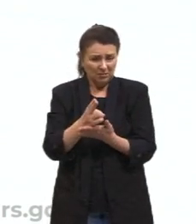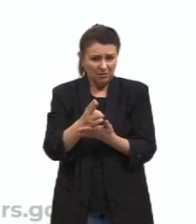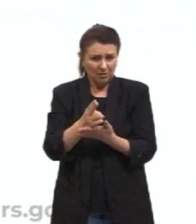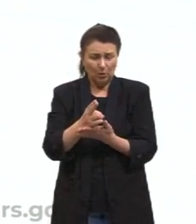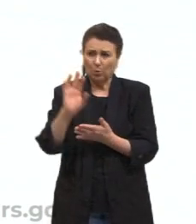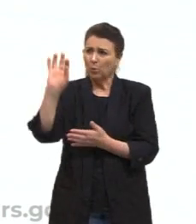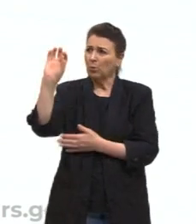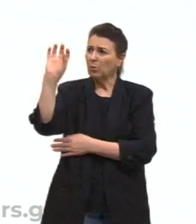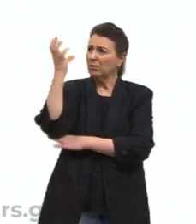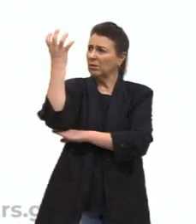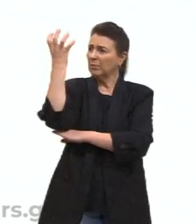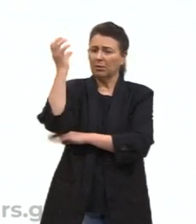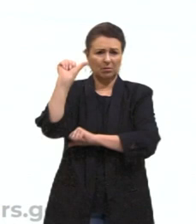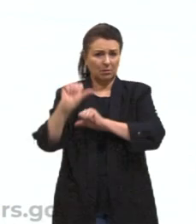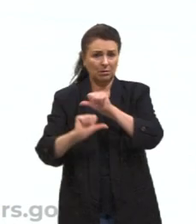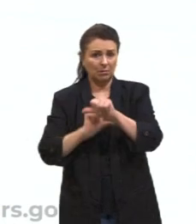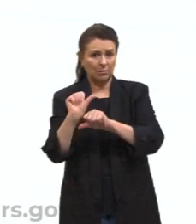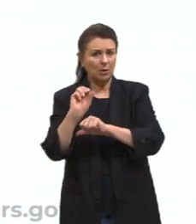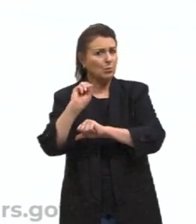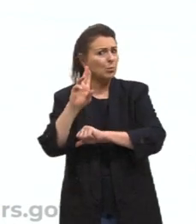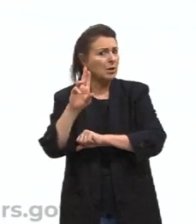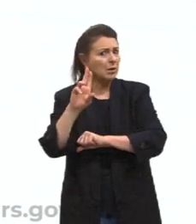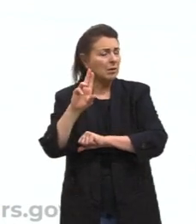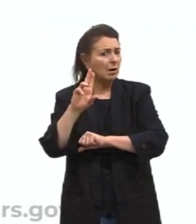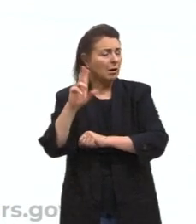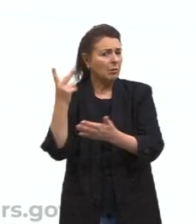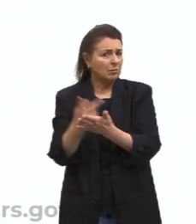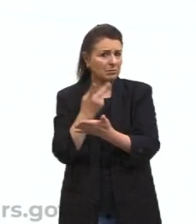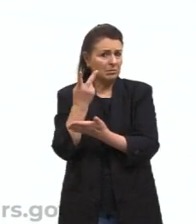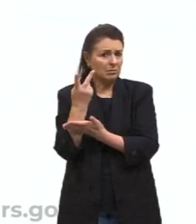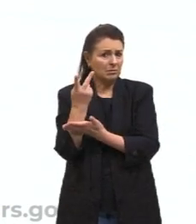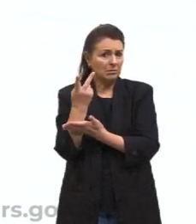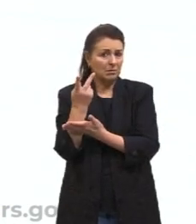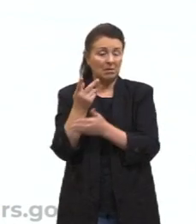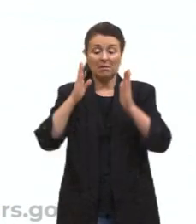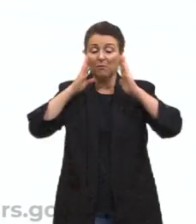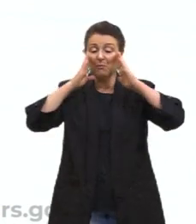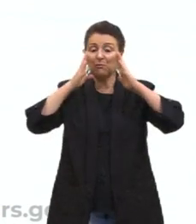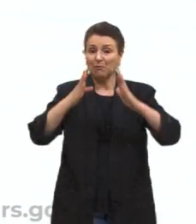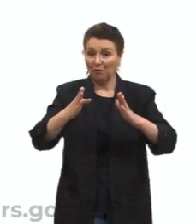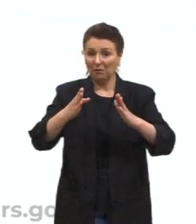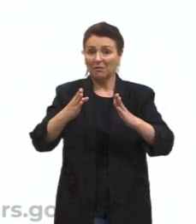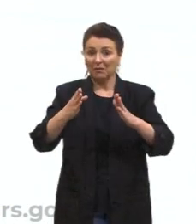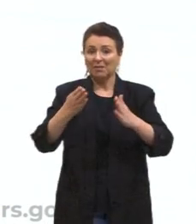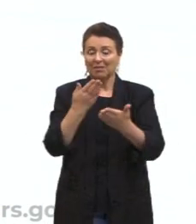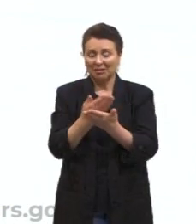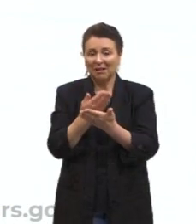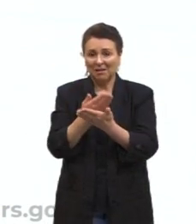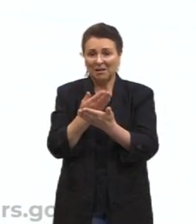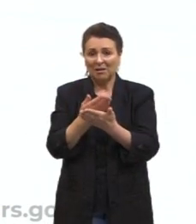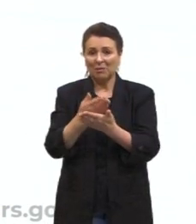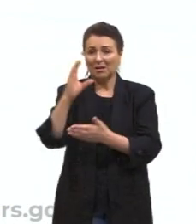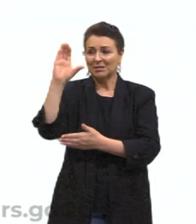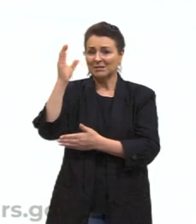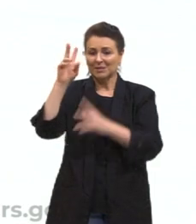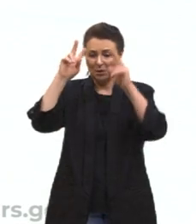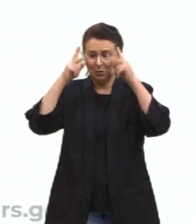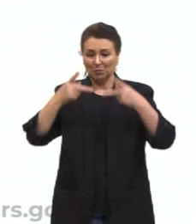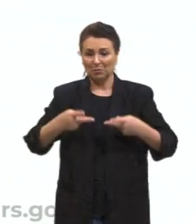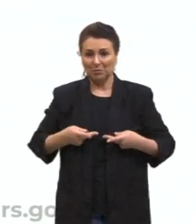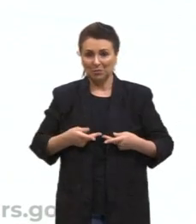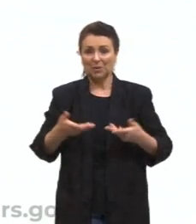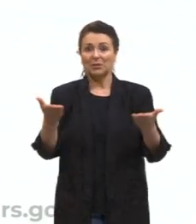o clima está mudando o que que está acontecendo Então essa será o foco da nossa aulão das ciências humanas hoje